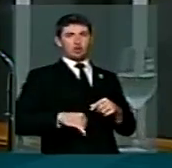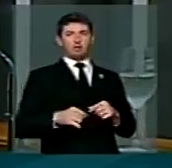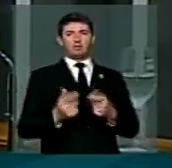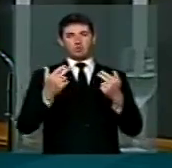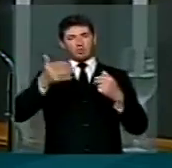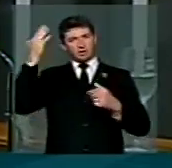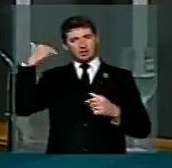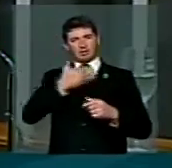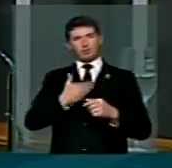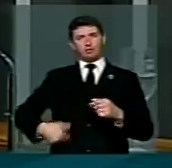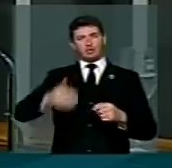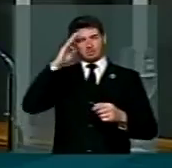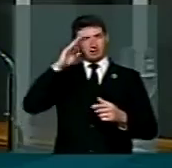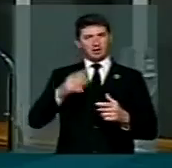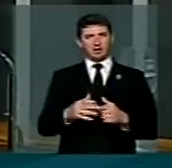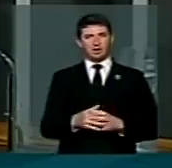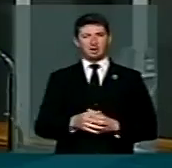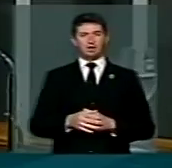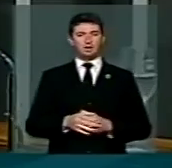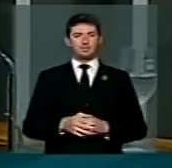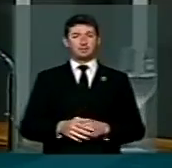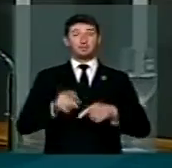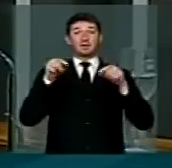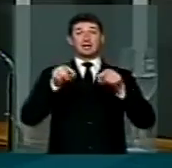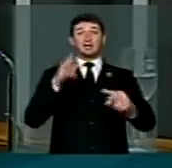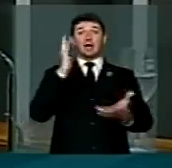foi a ditadura militar no Brasil. Isso